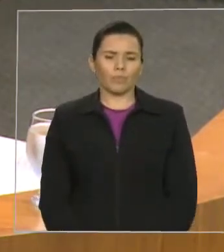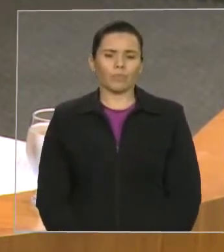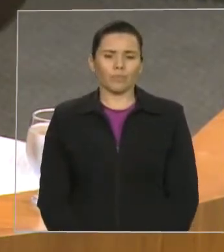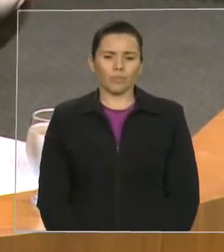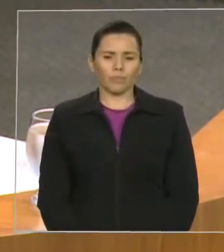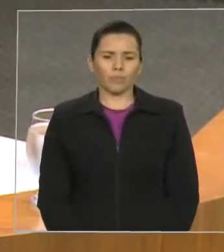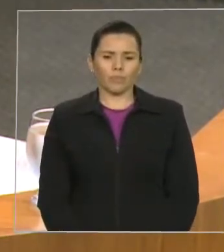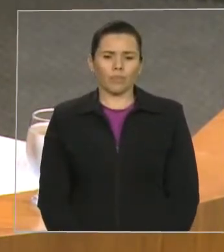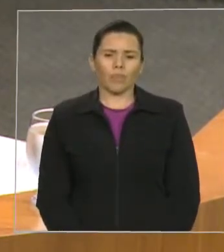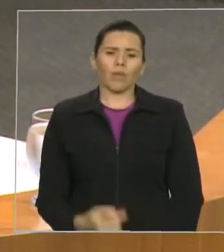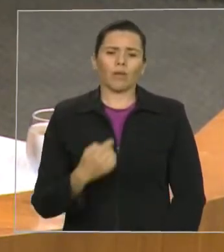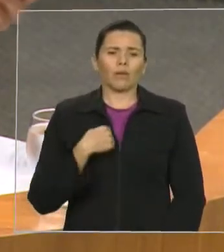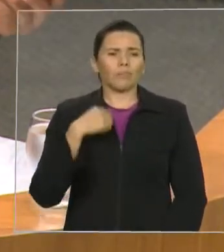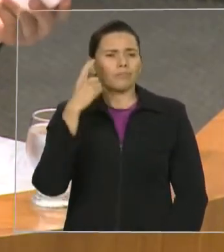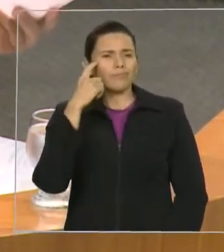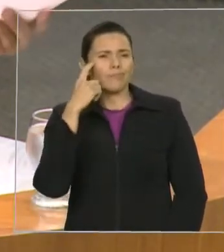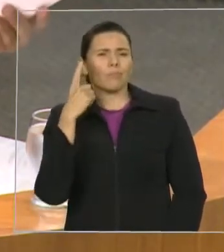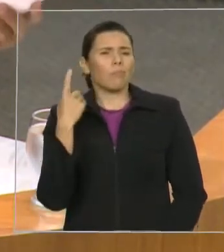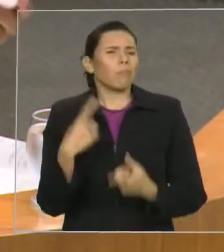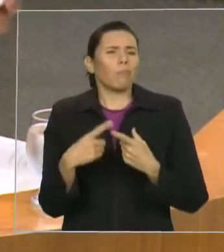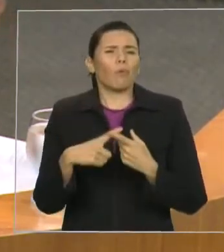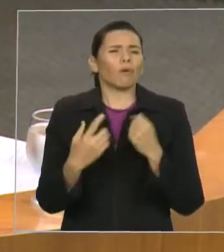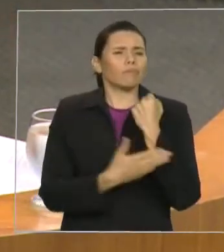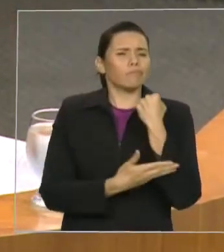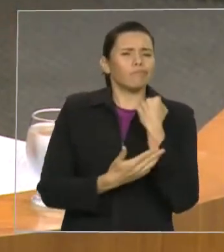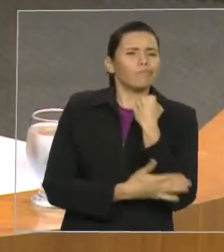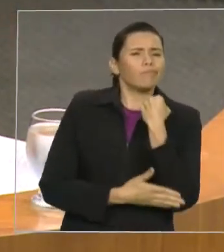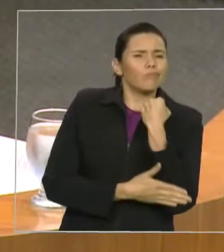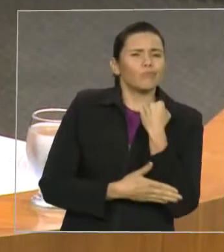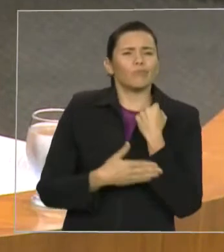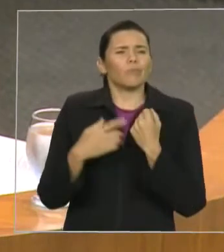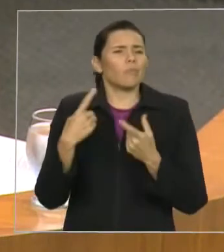para que tanto ataque? Para que tudo isso?